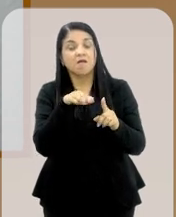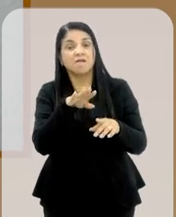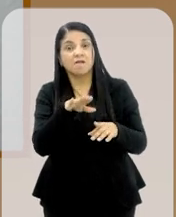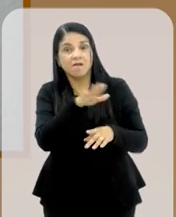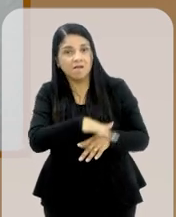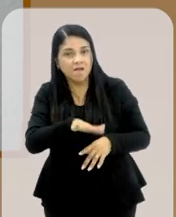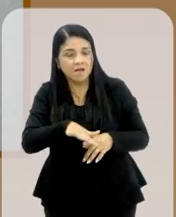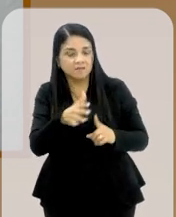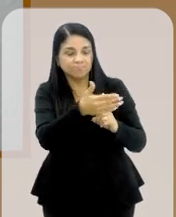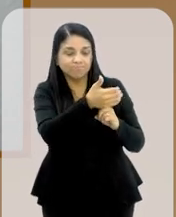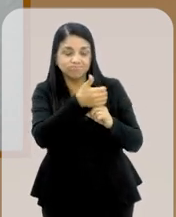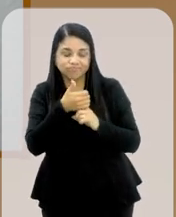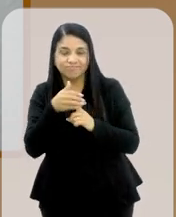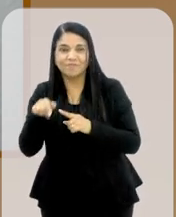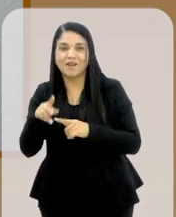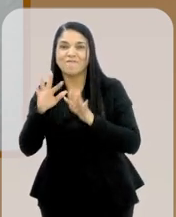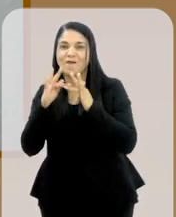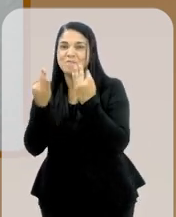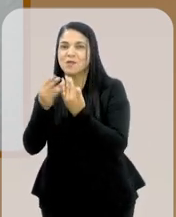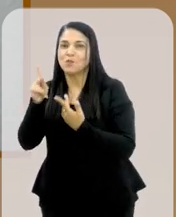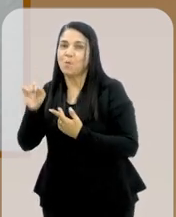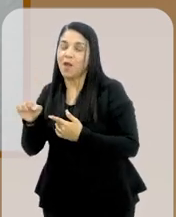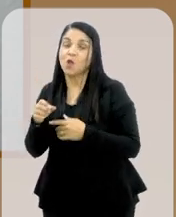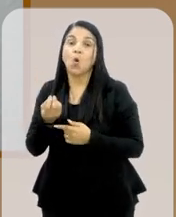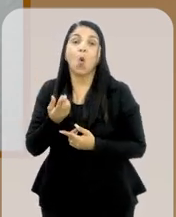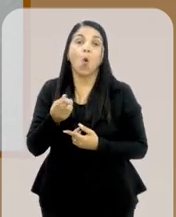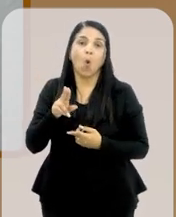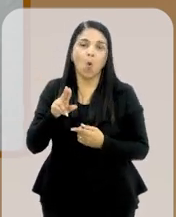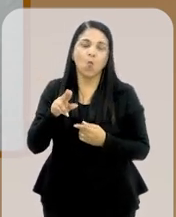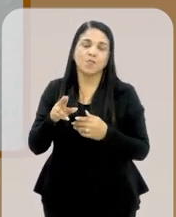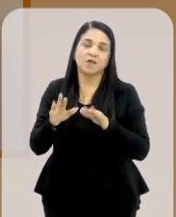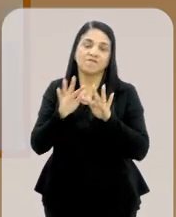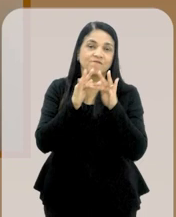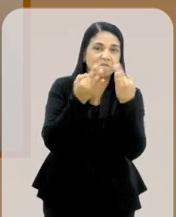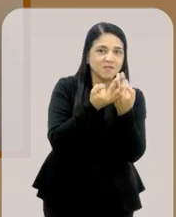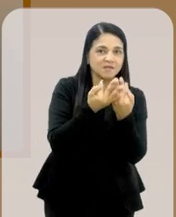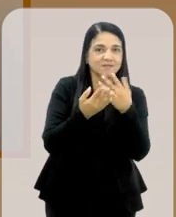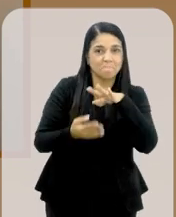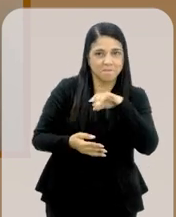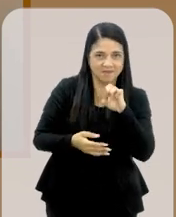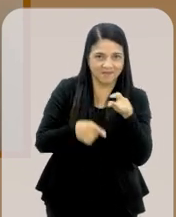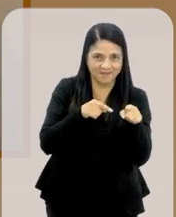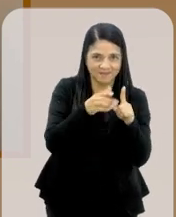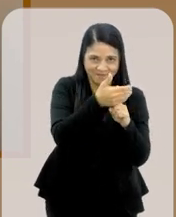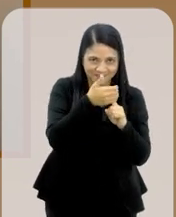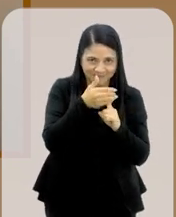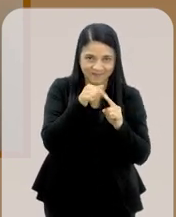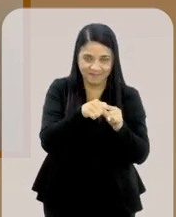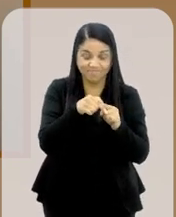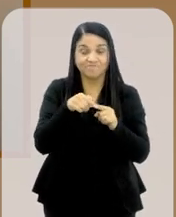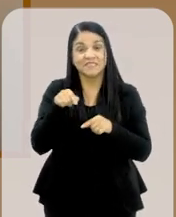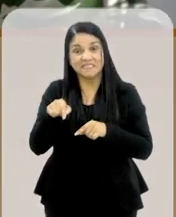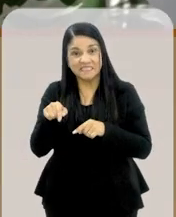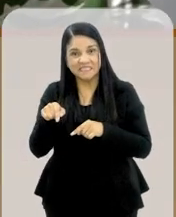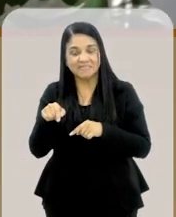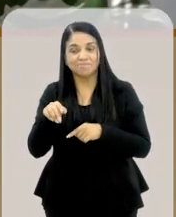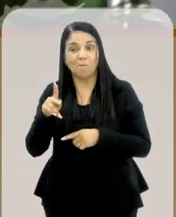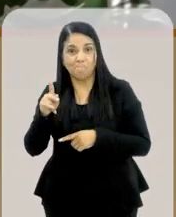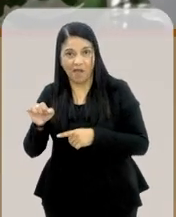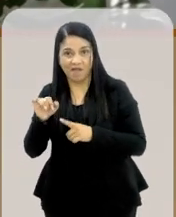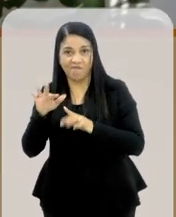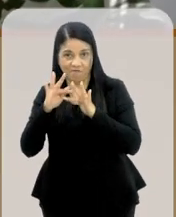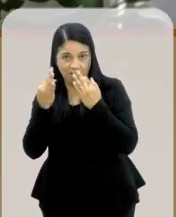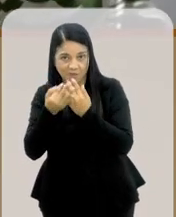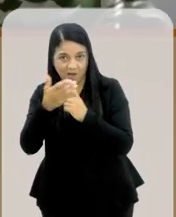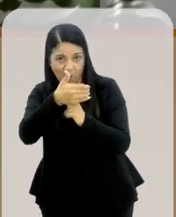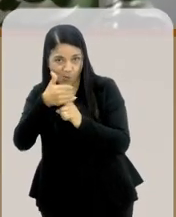acolhida ou pela família do agressor ou pela família da vítima. pela família do agressor. É, sua